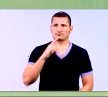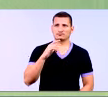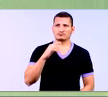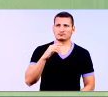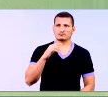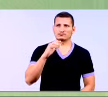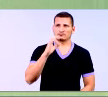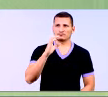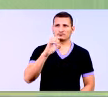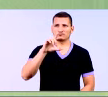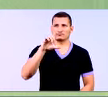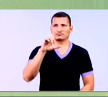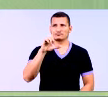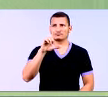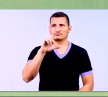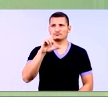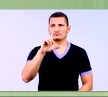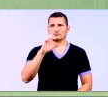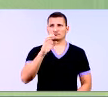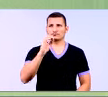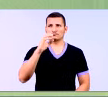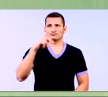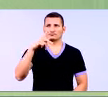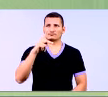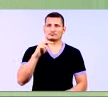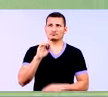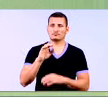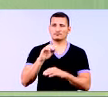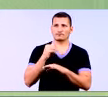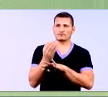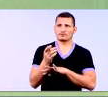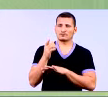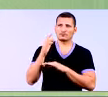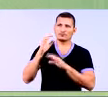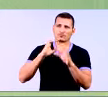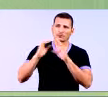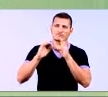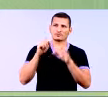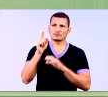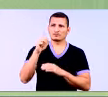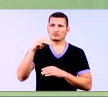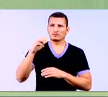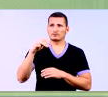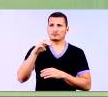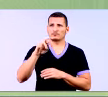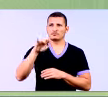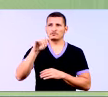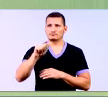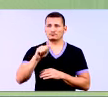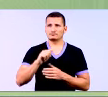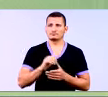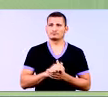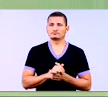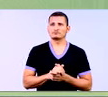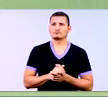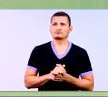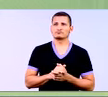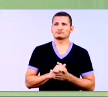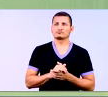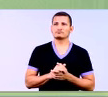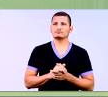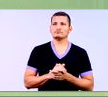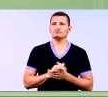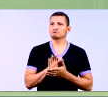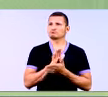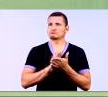fora, que é o clock que ele se comunica, que esse processador se comunica com essa memória. A gente vai ver já já. Não adianta eu ter uma pista